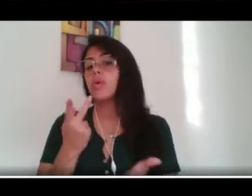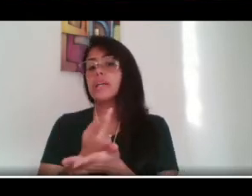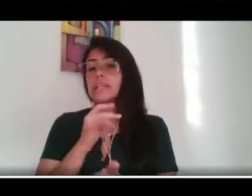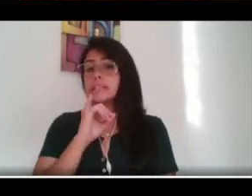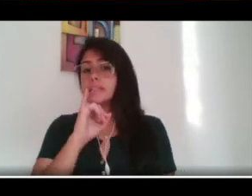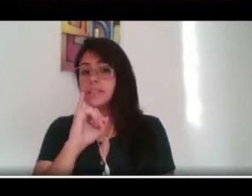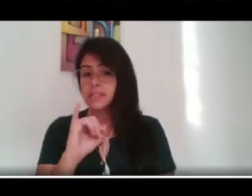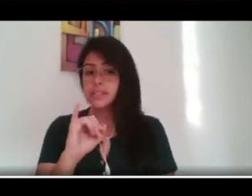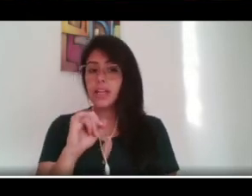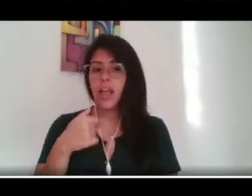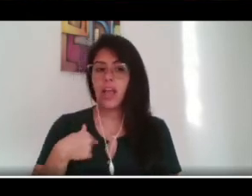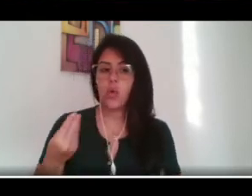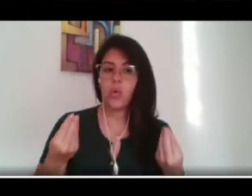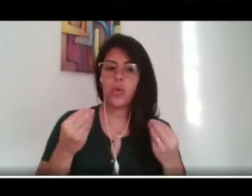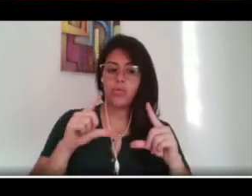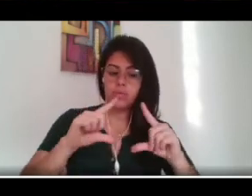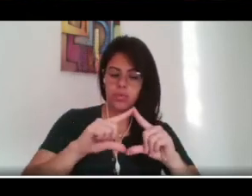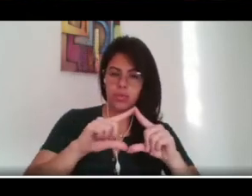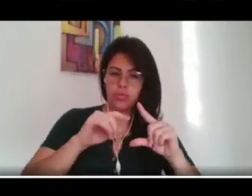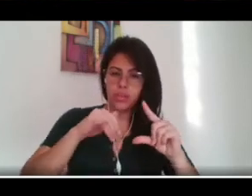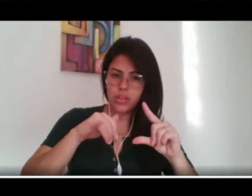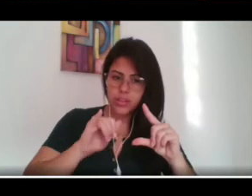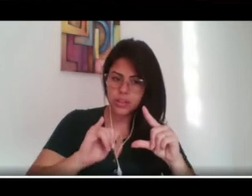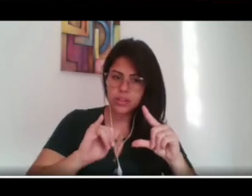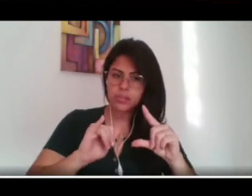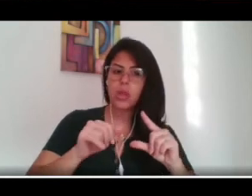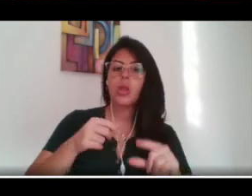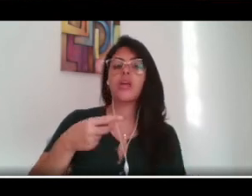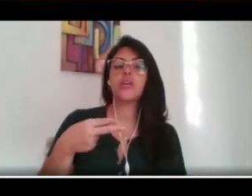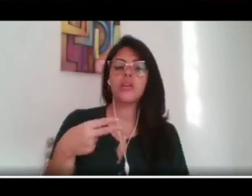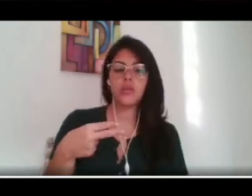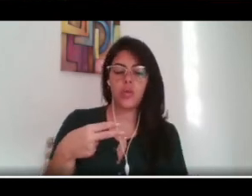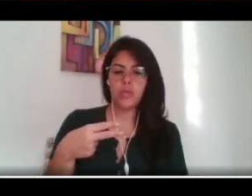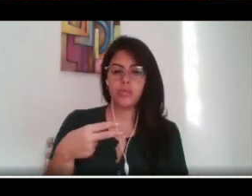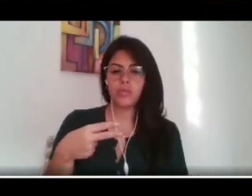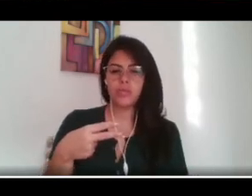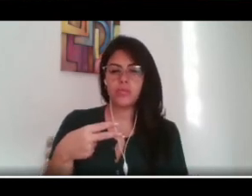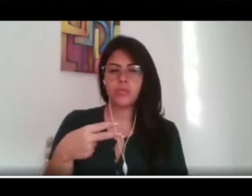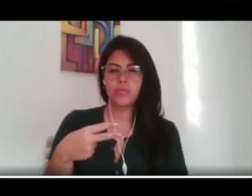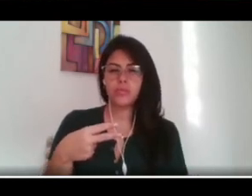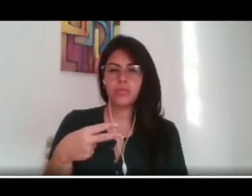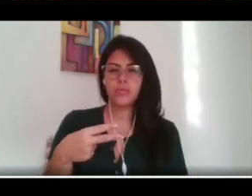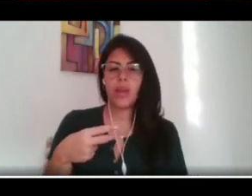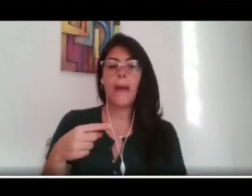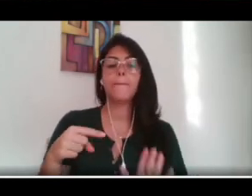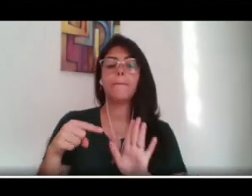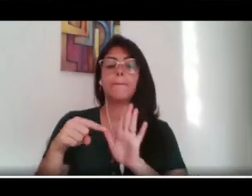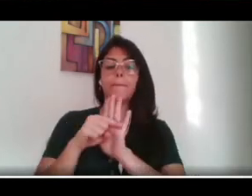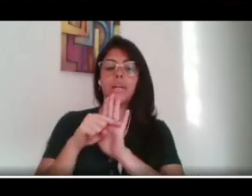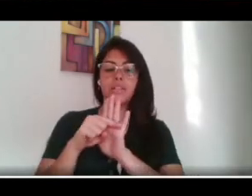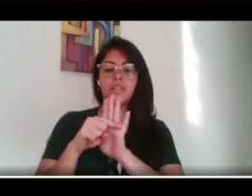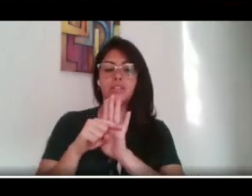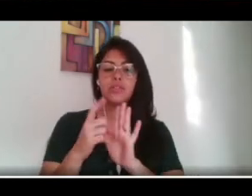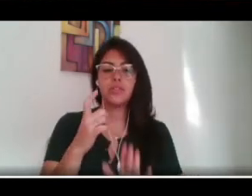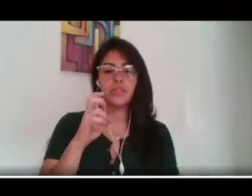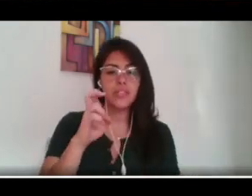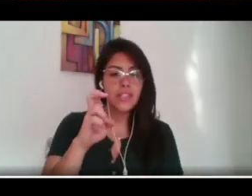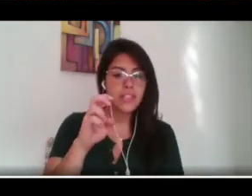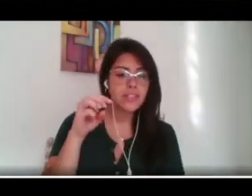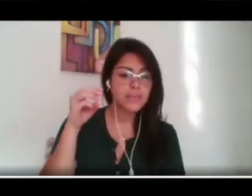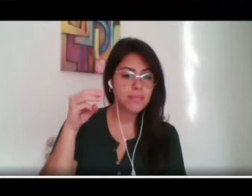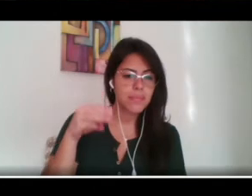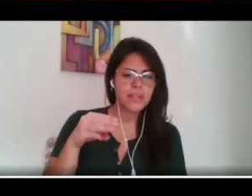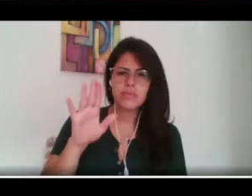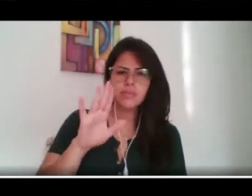igual a menos 15 metros, menos não, pode ser menos 15 metros, isso. Menos